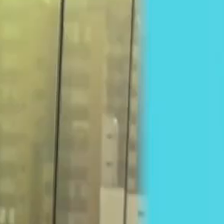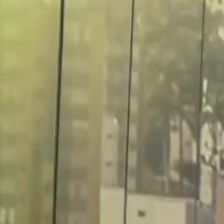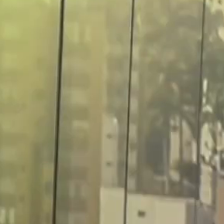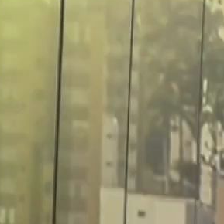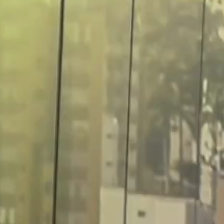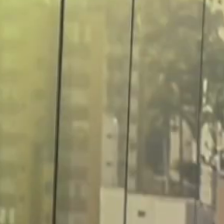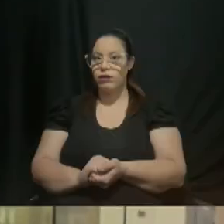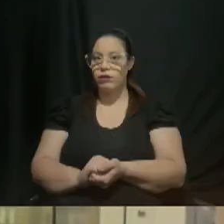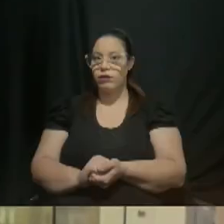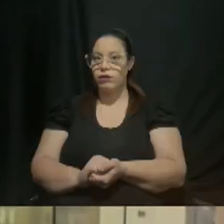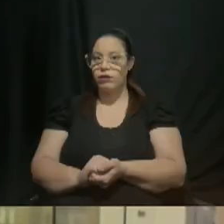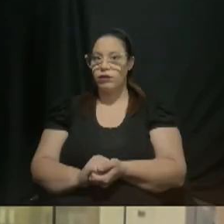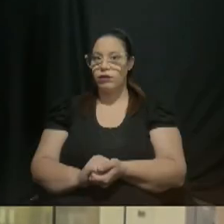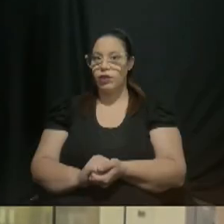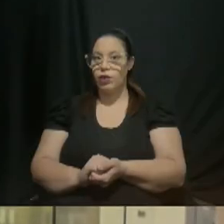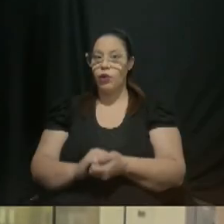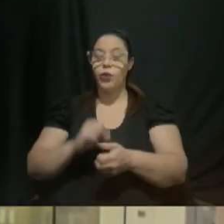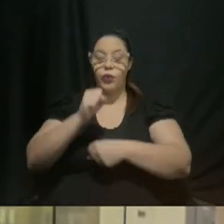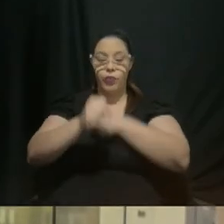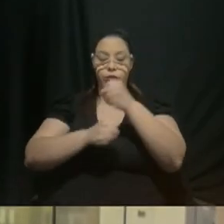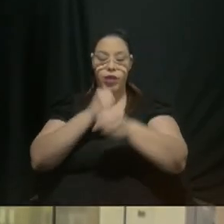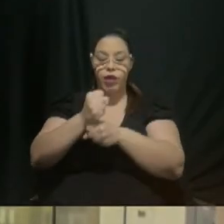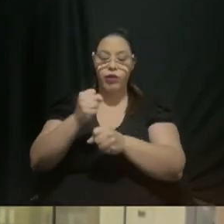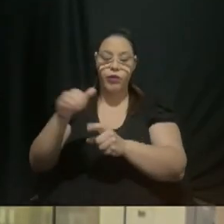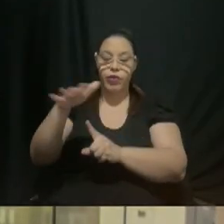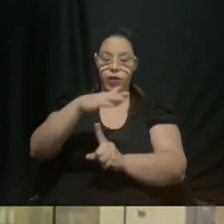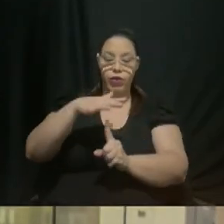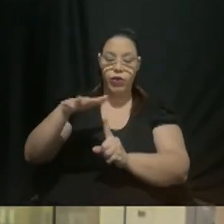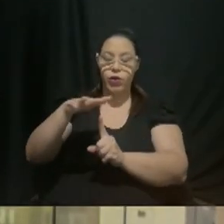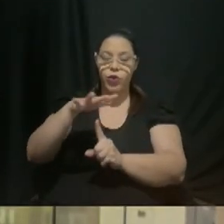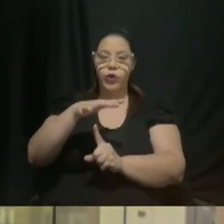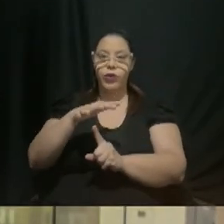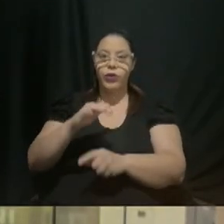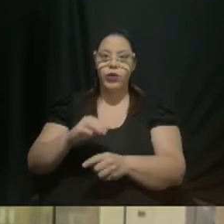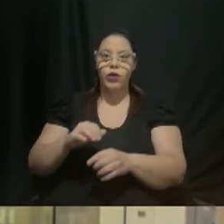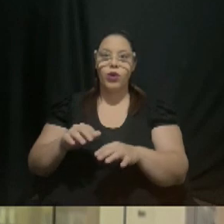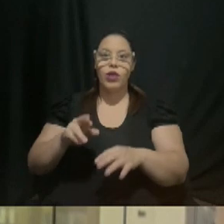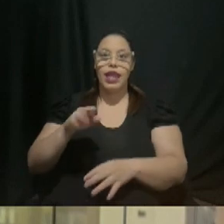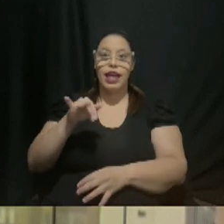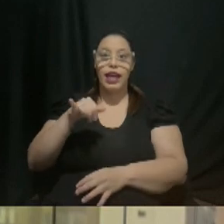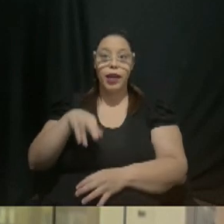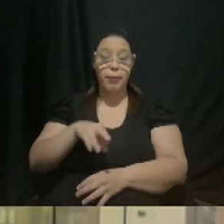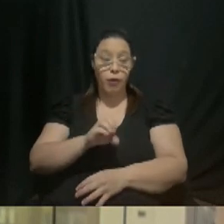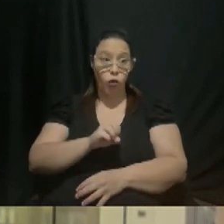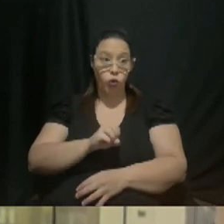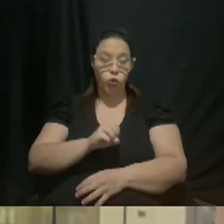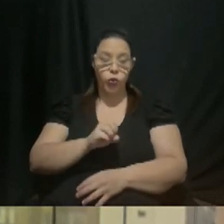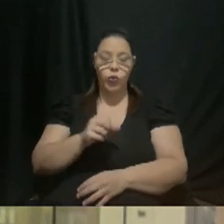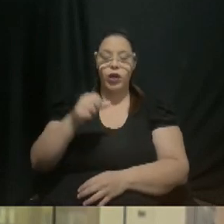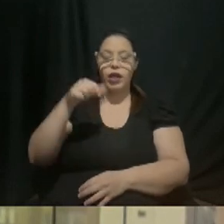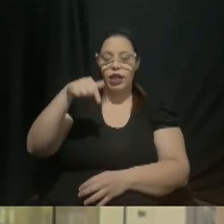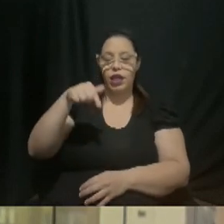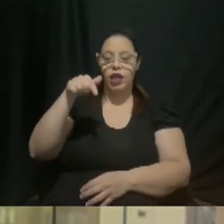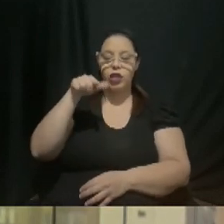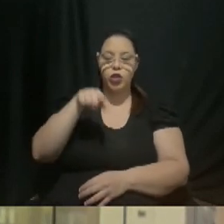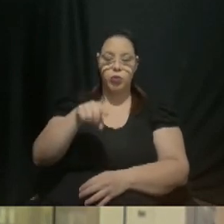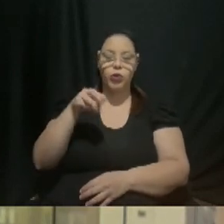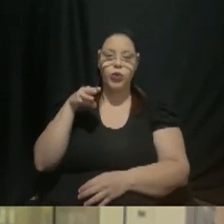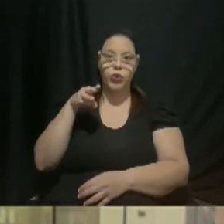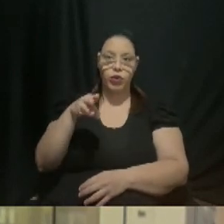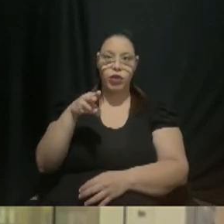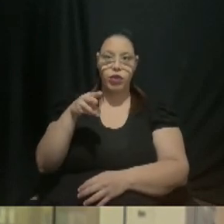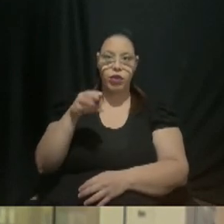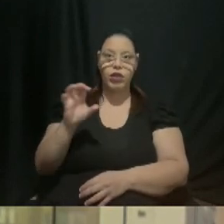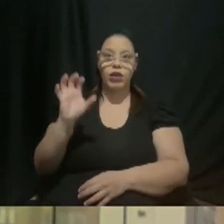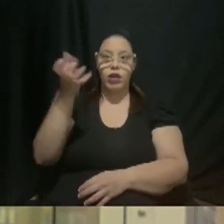No Giro Ambiental dessa semana, a gente vai repercutir o terremoto de magnitude 7,3 que aconteceu ali no Chile,